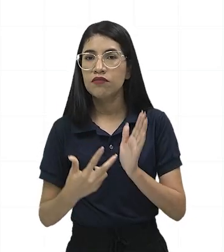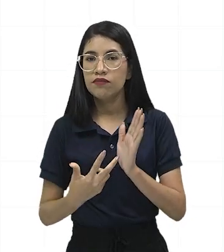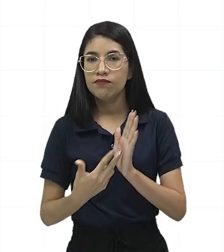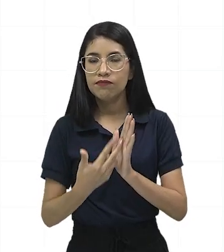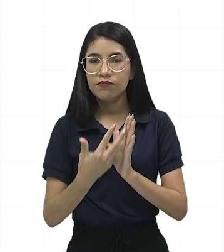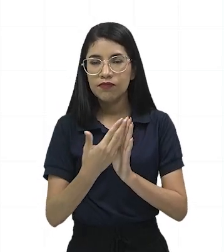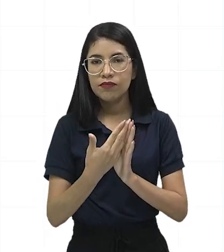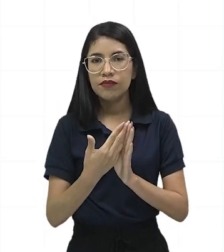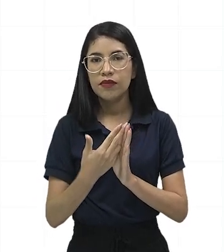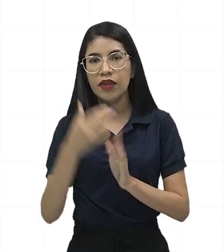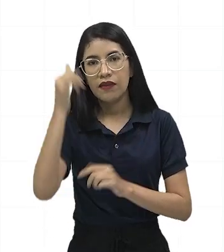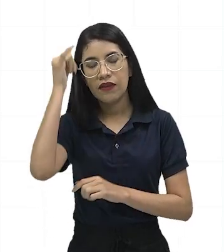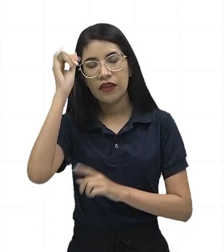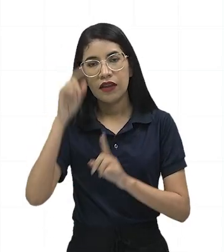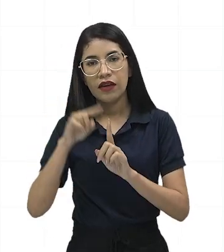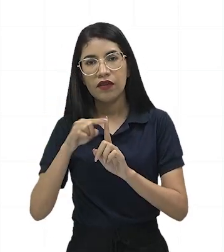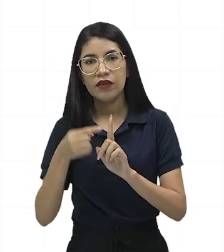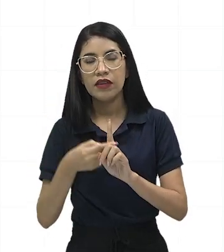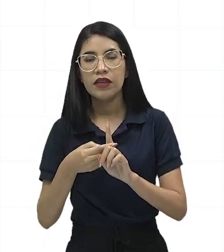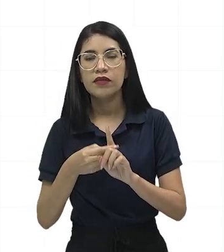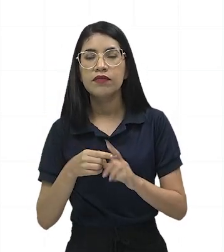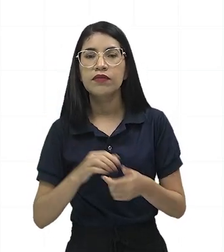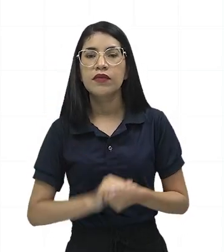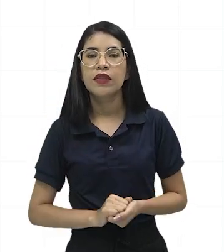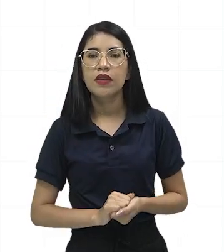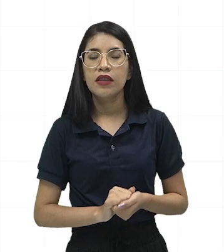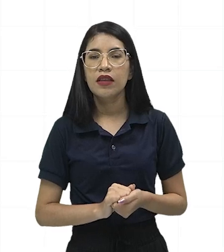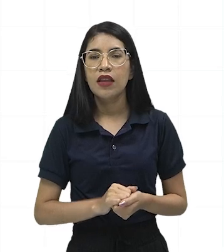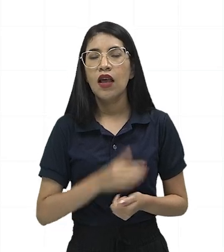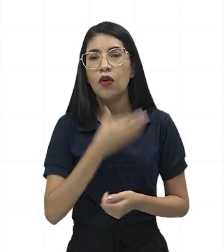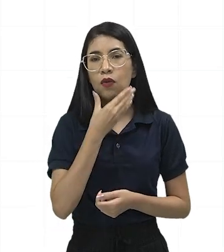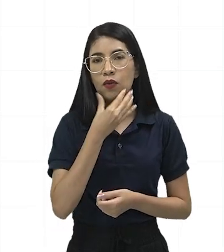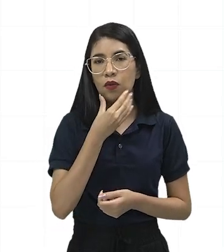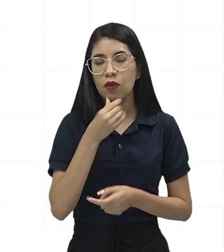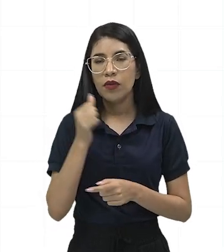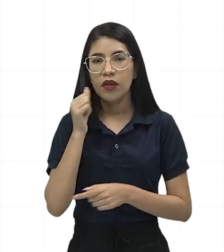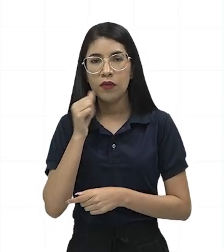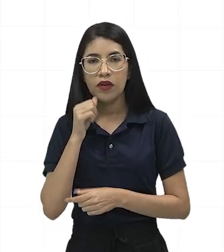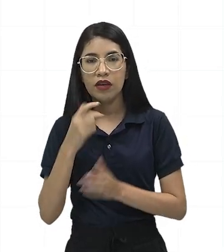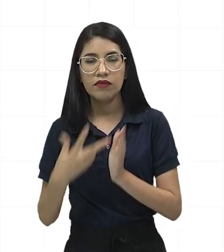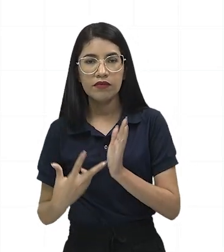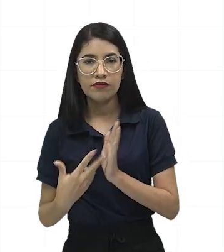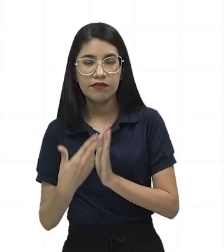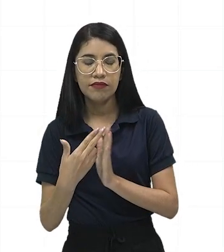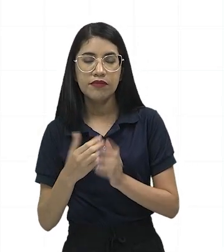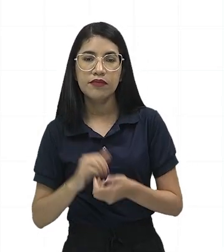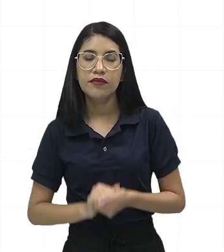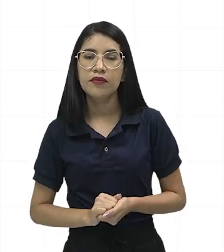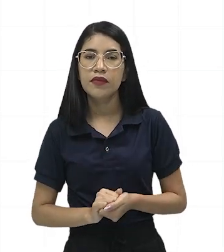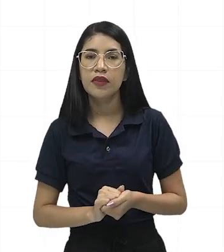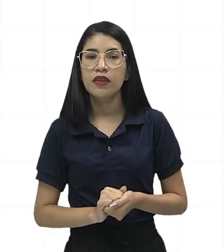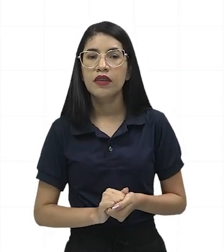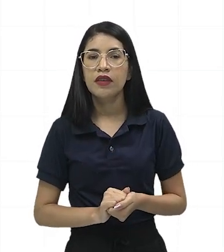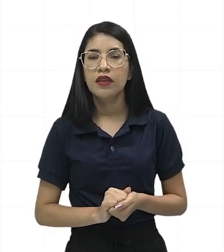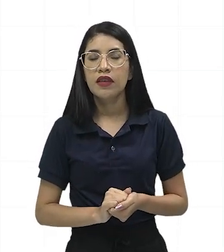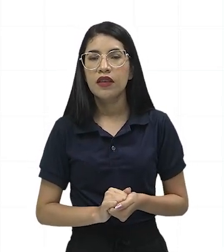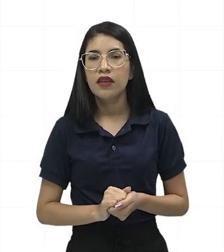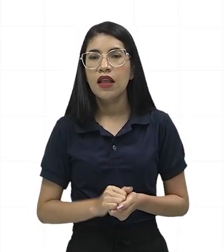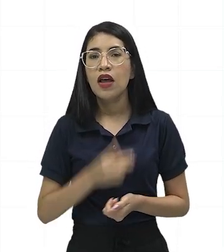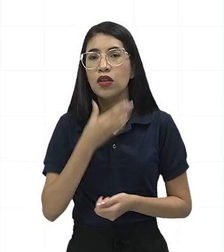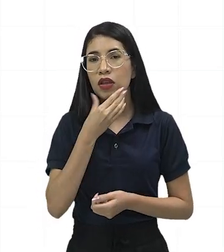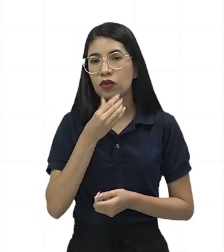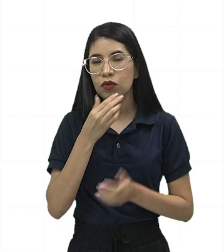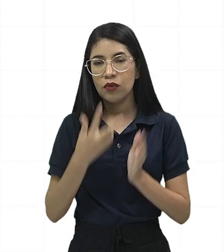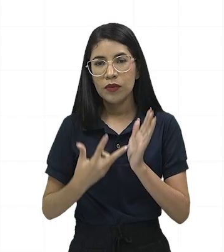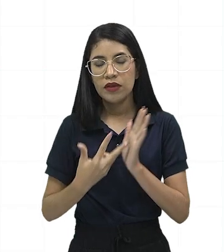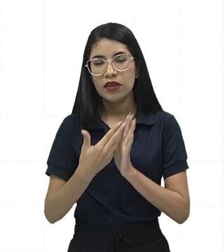cirúrgicos, feitos em indivíduos do sexo masculino e feminino, respectivamente. Na vasectomia, a gente observa aí,